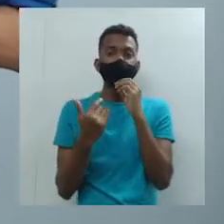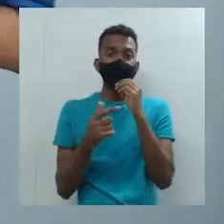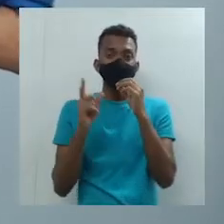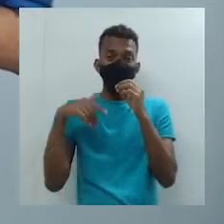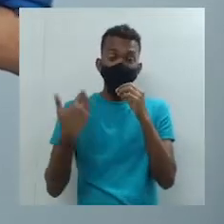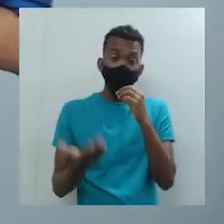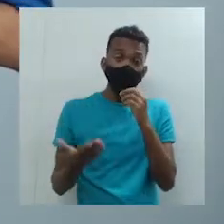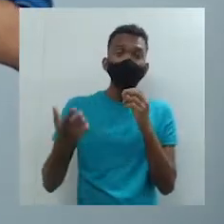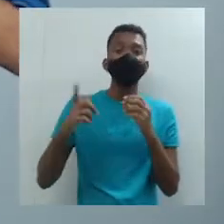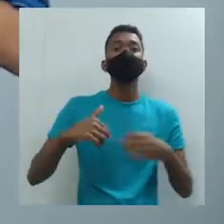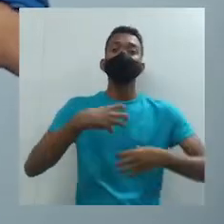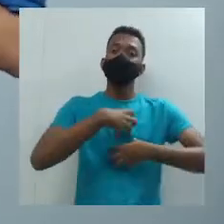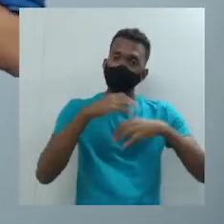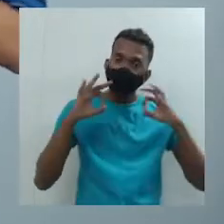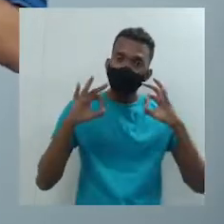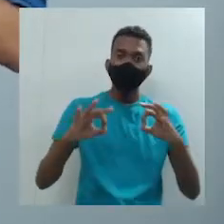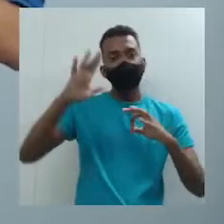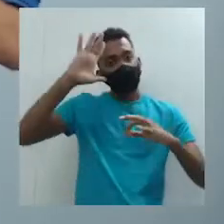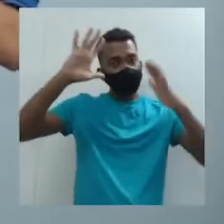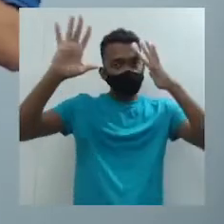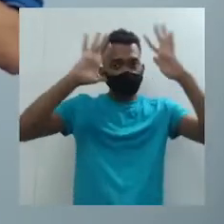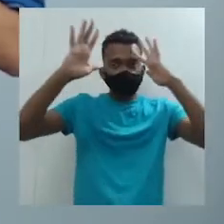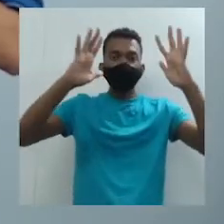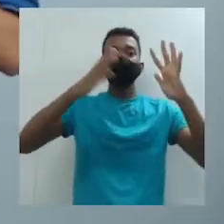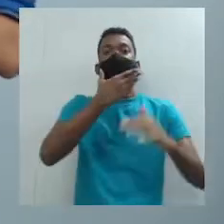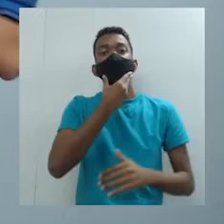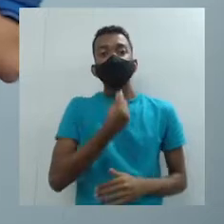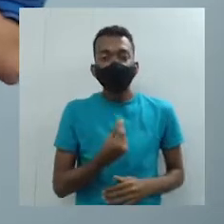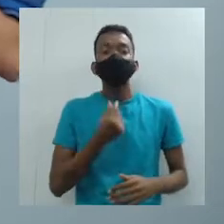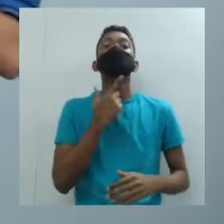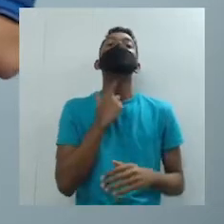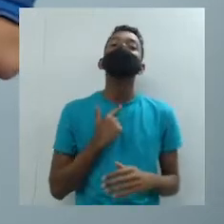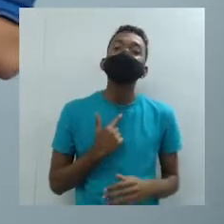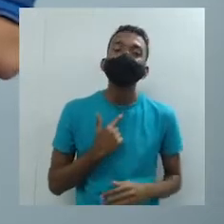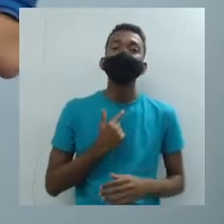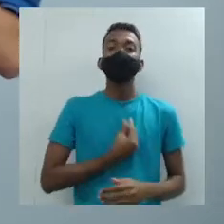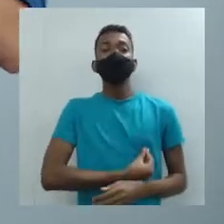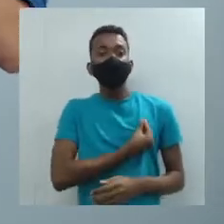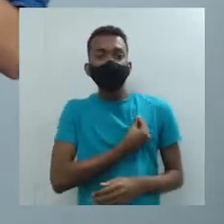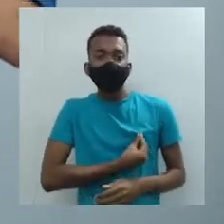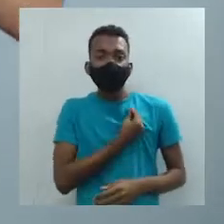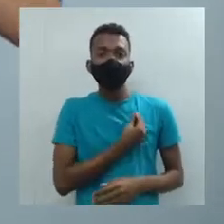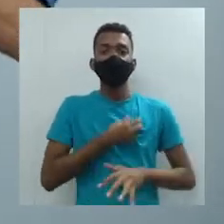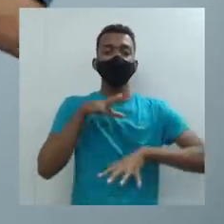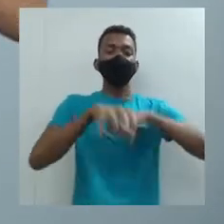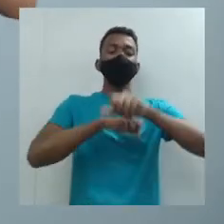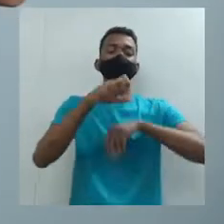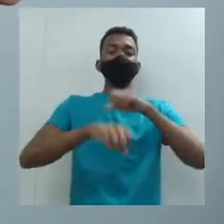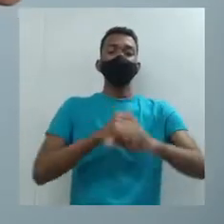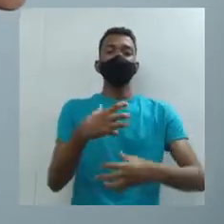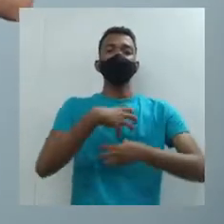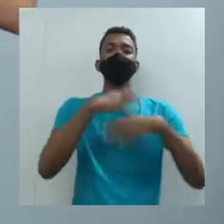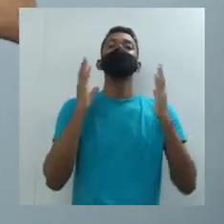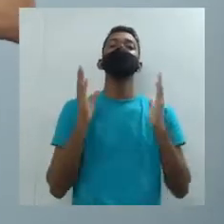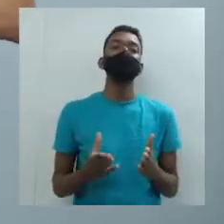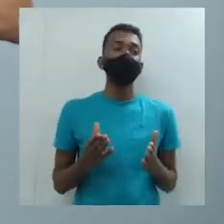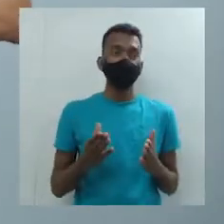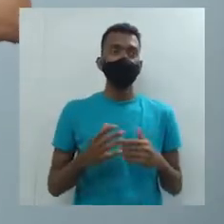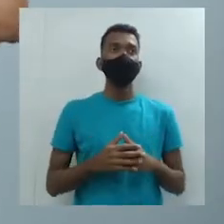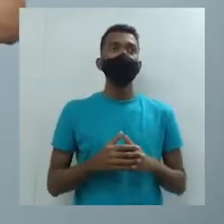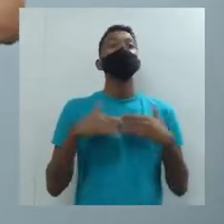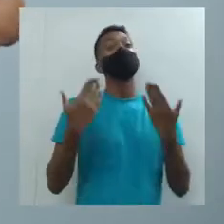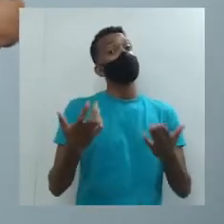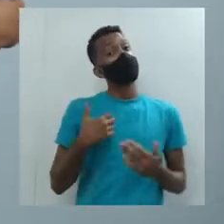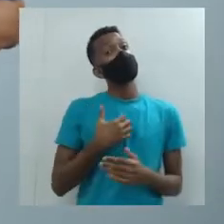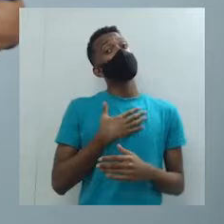justamente mostra o que? Sonho, homem, desejo, vida, buscar o sentido. Então eu gostaria